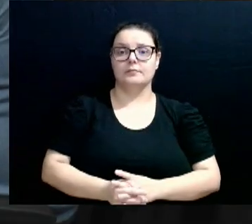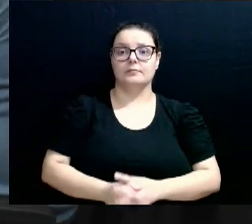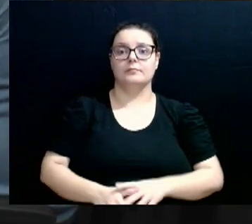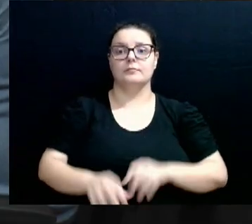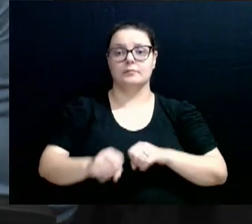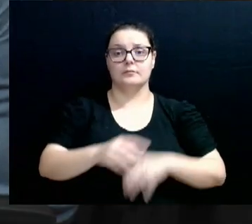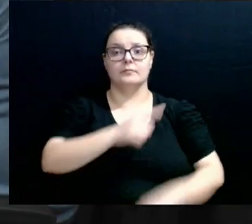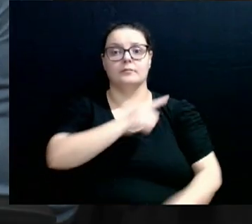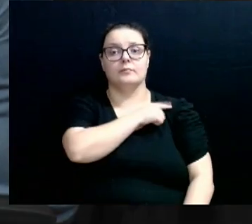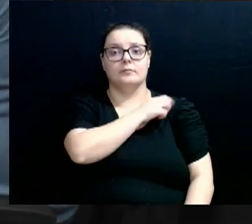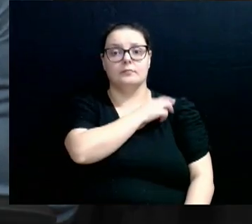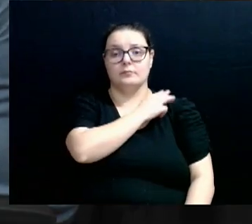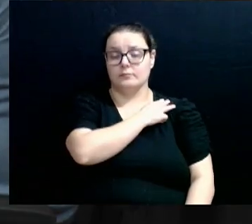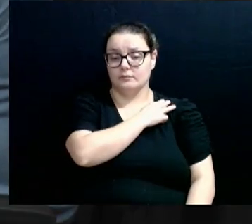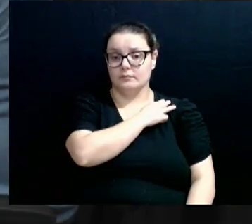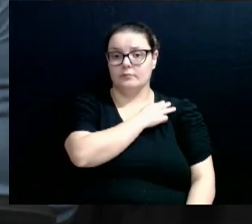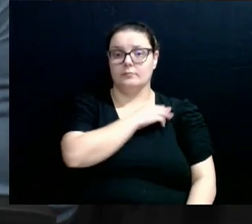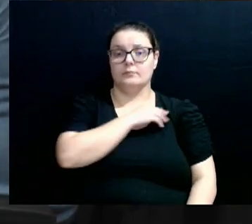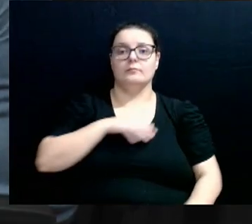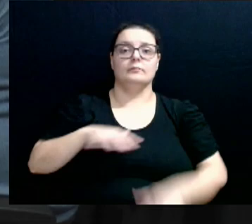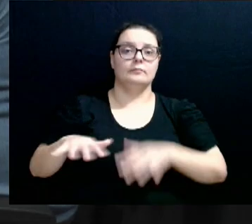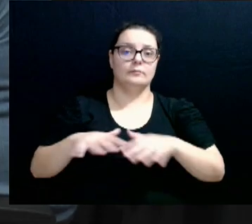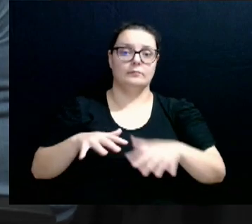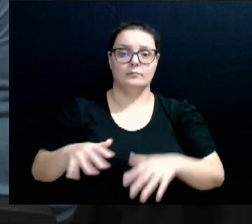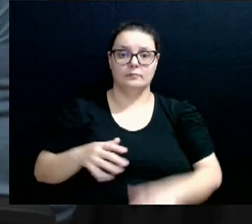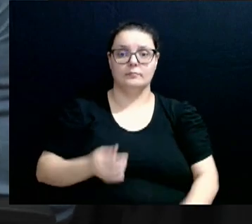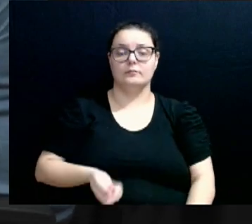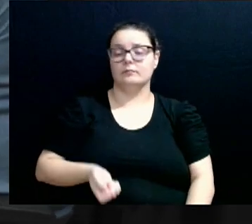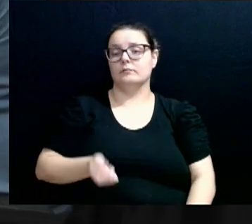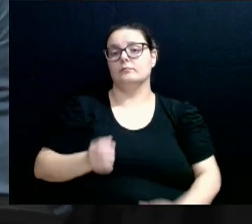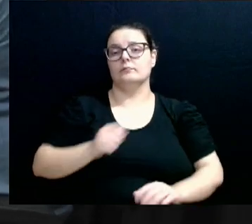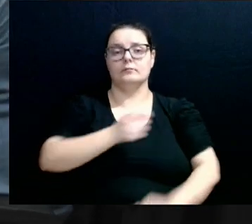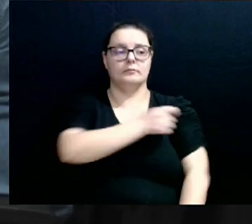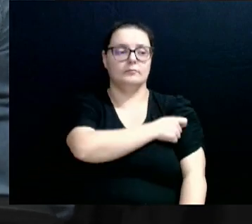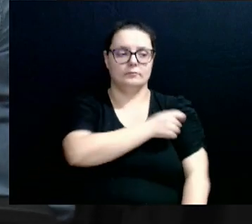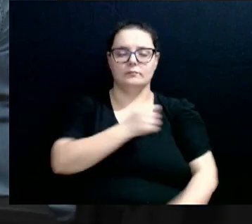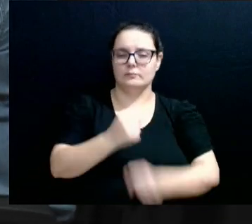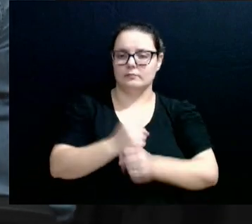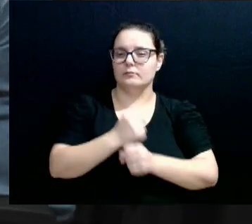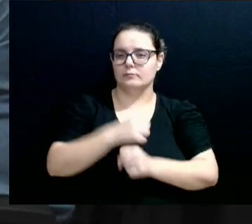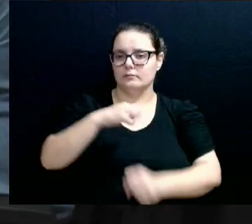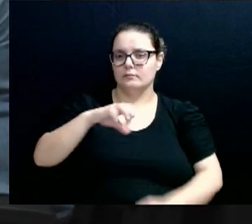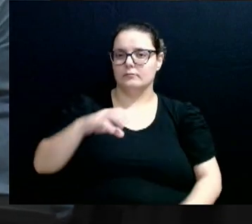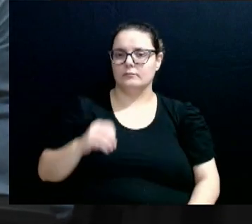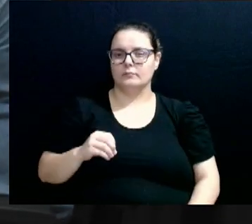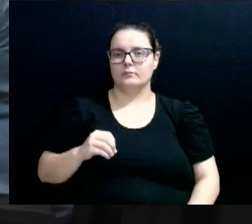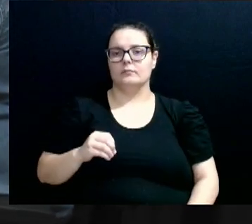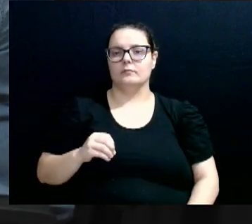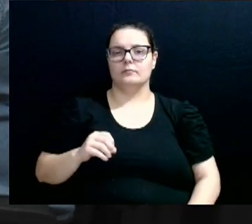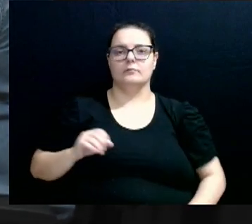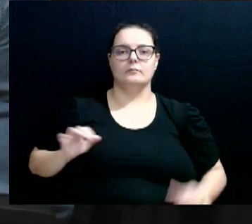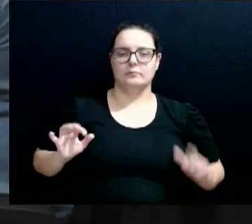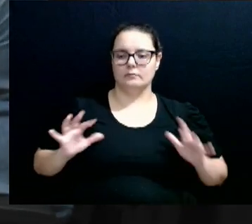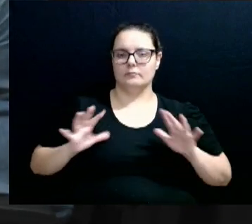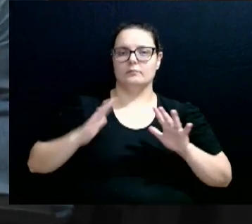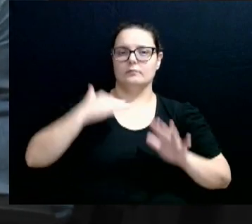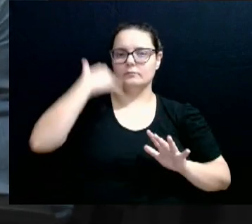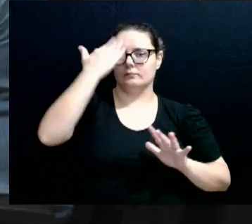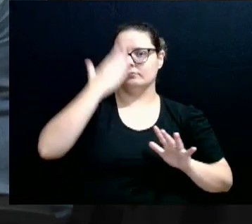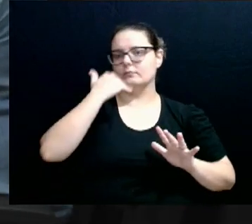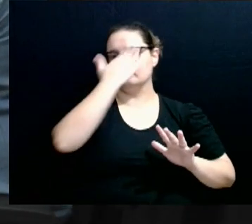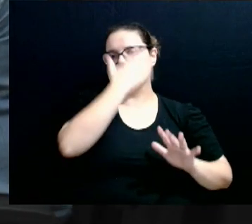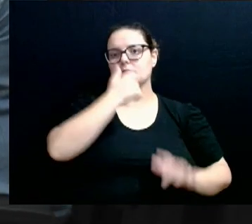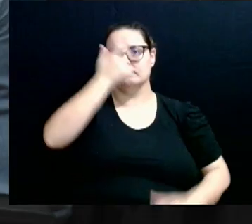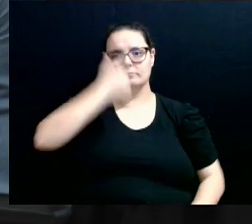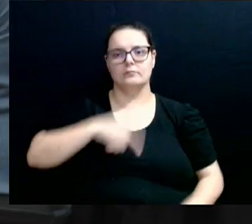no movimento estudantil, né? Lá nos anos 90, foi aquele período dos cara pintada, então eu fui um cara pintada também,